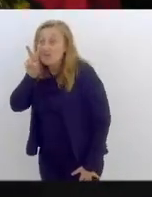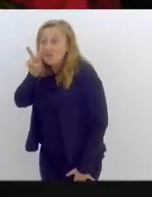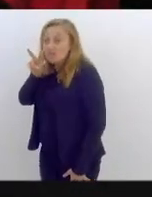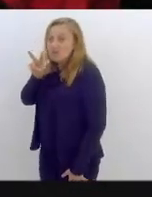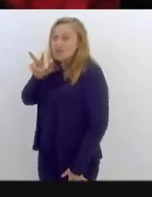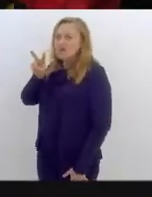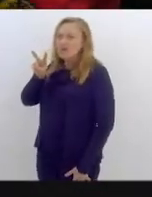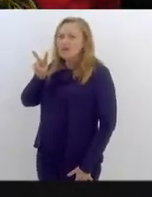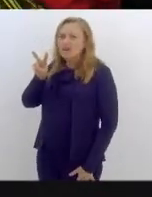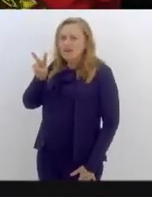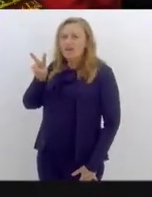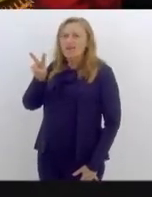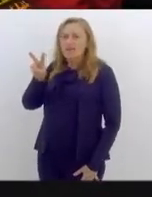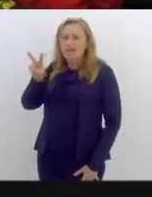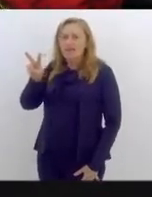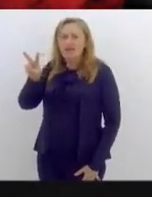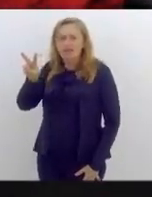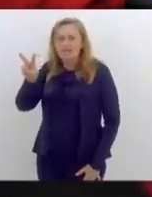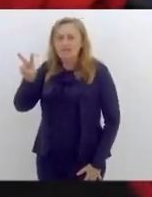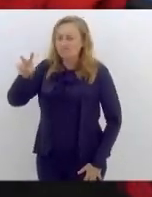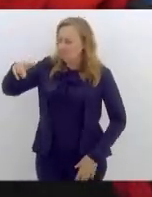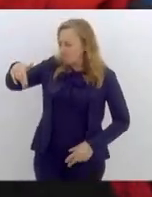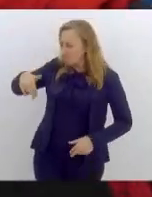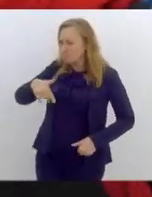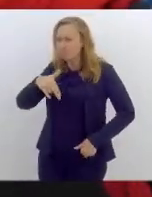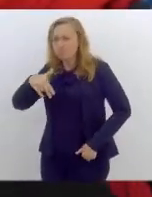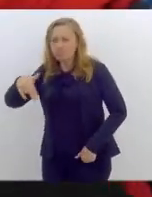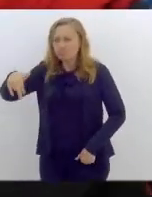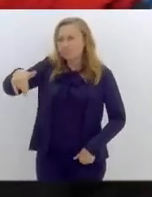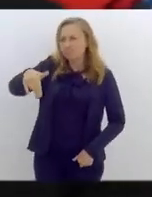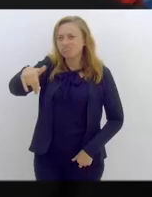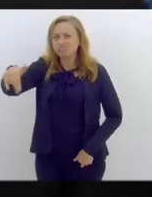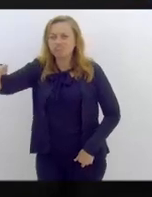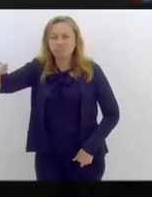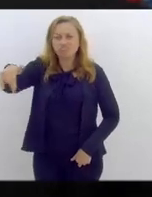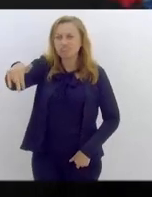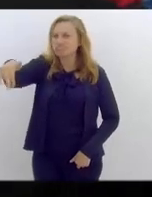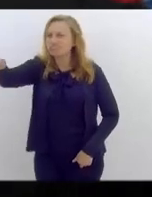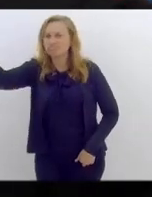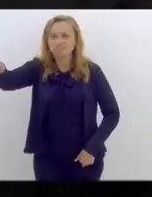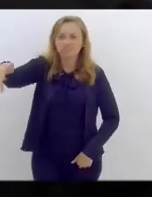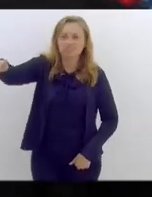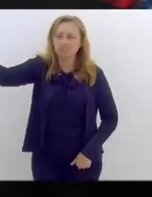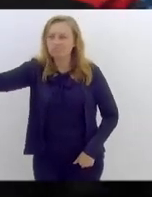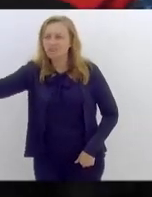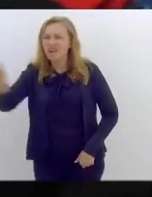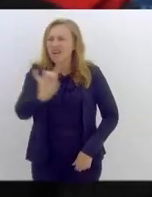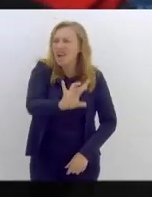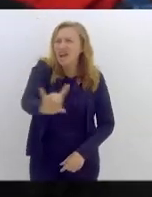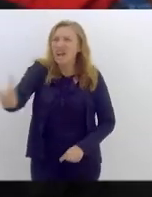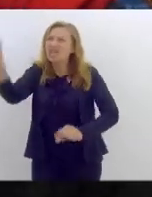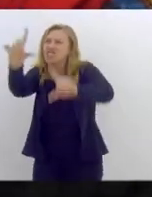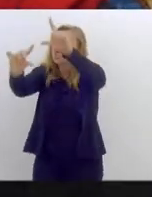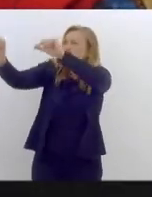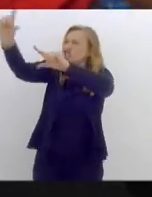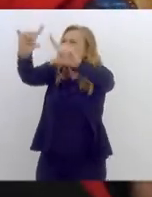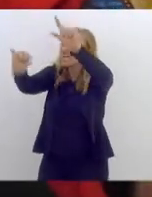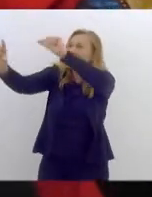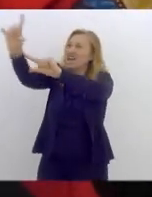Vou pela estrada e cada estrela